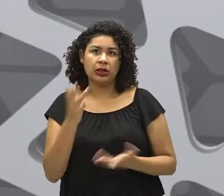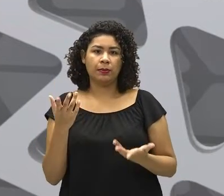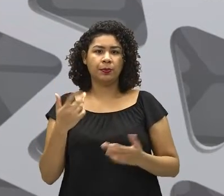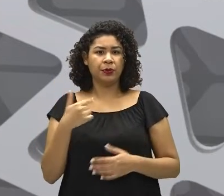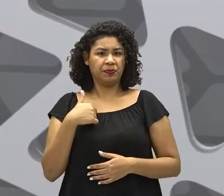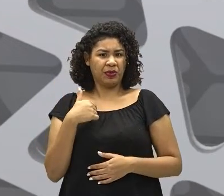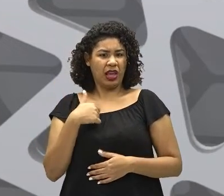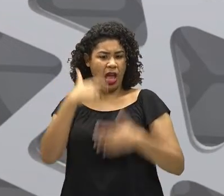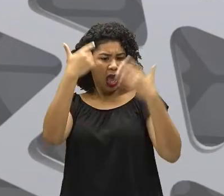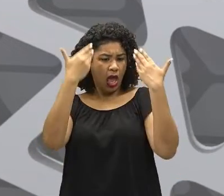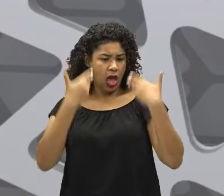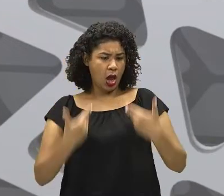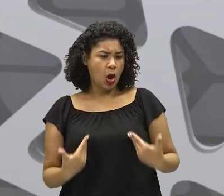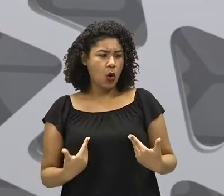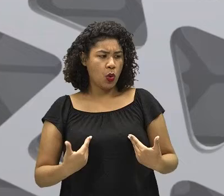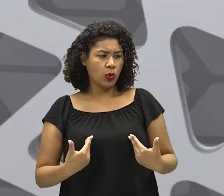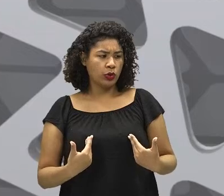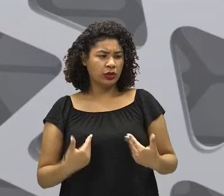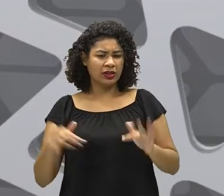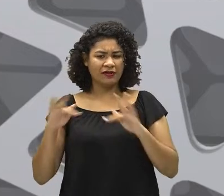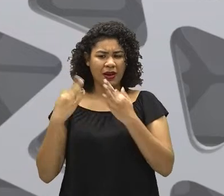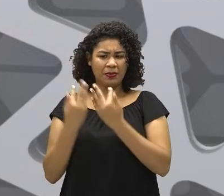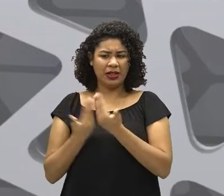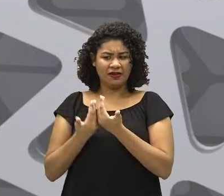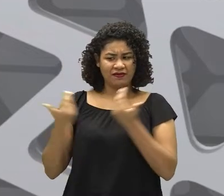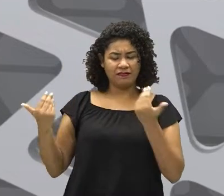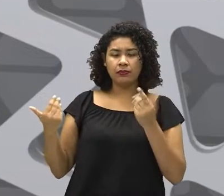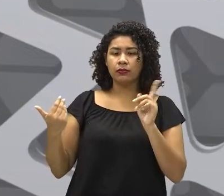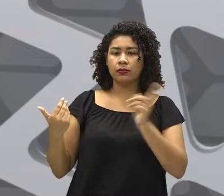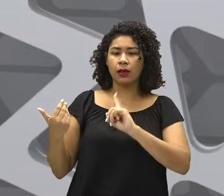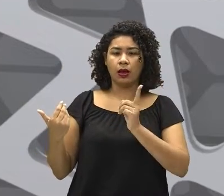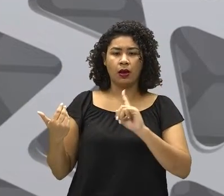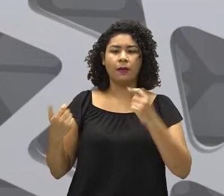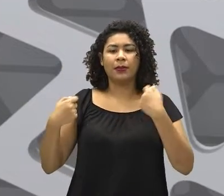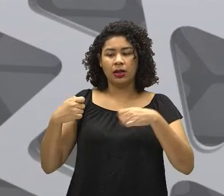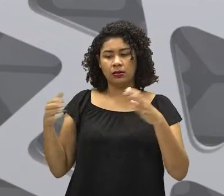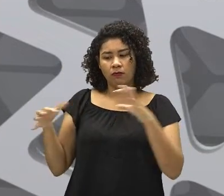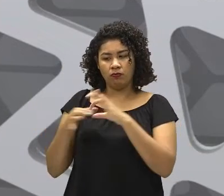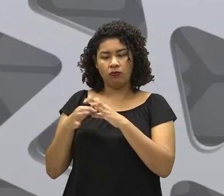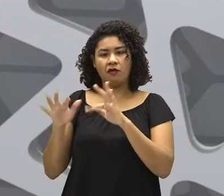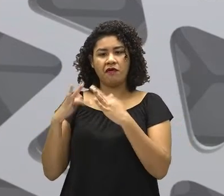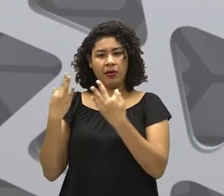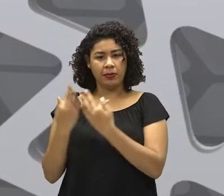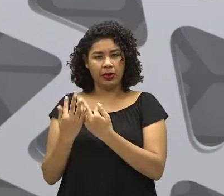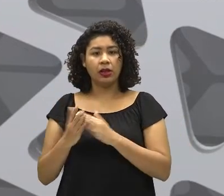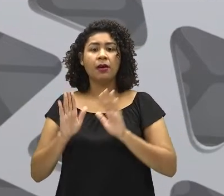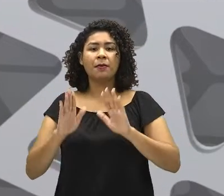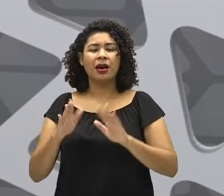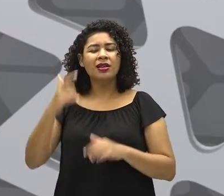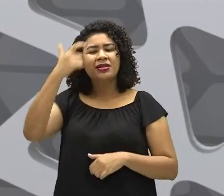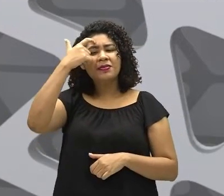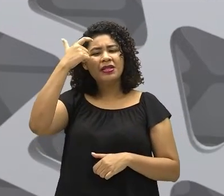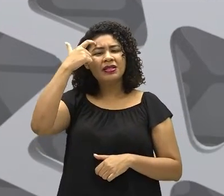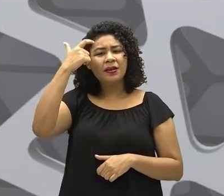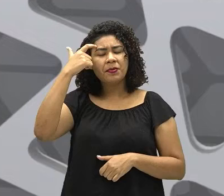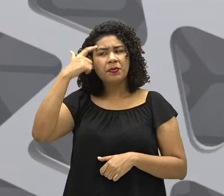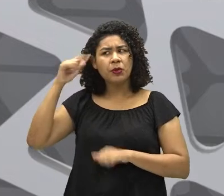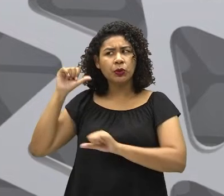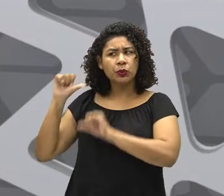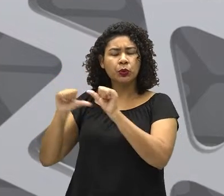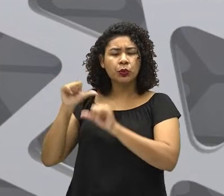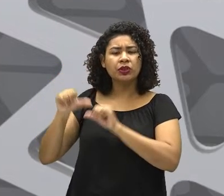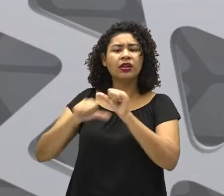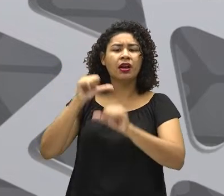indivíduo fora da família. Mas com esse processo de mudança de pensamento que vem surgindo aí, com a questão